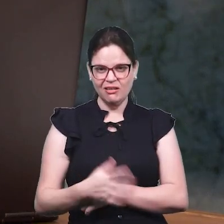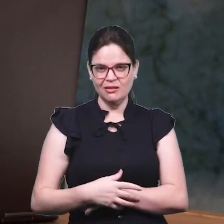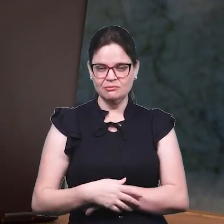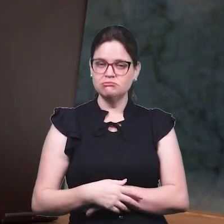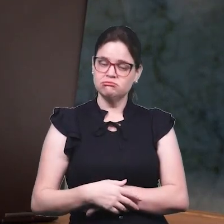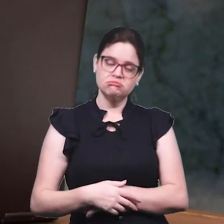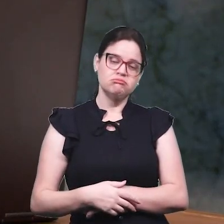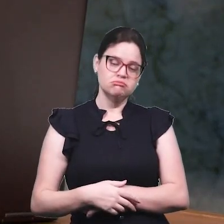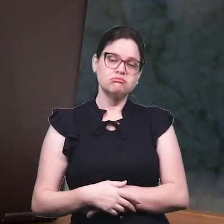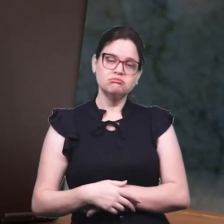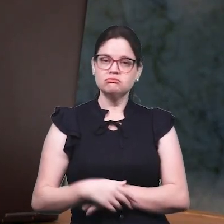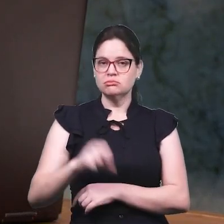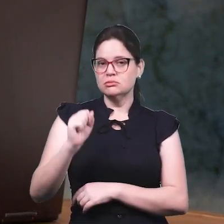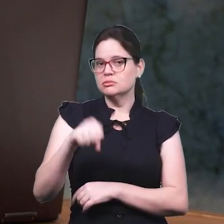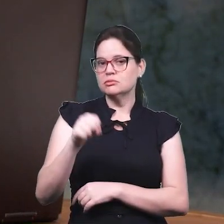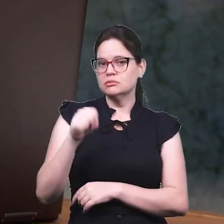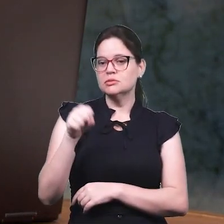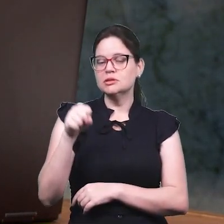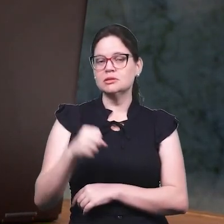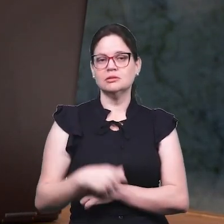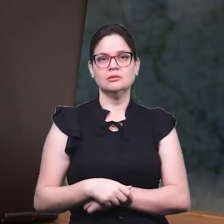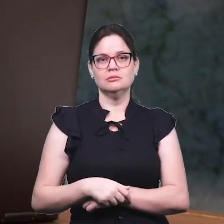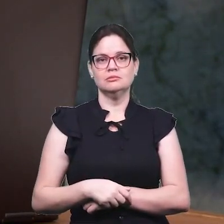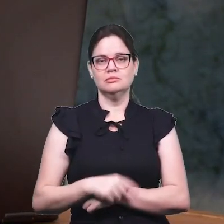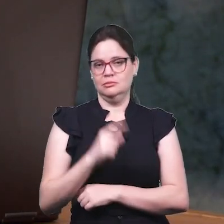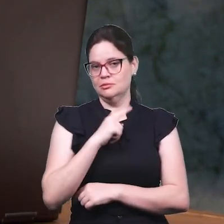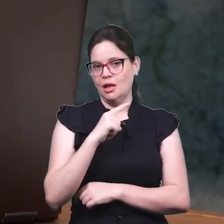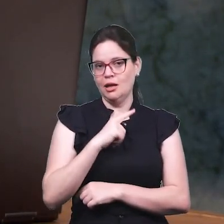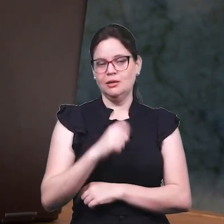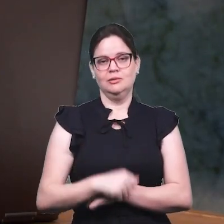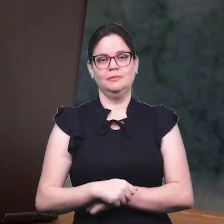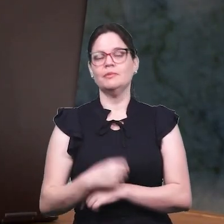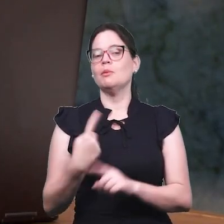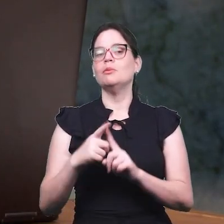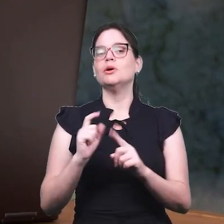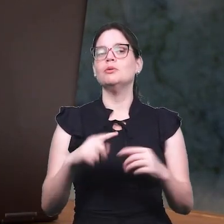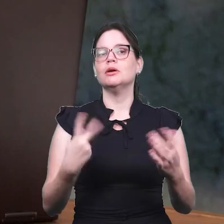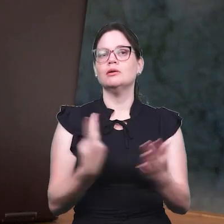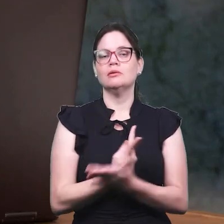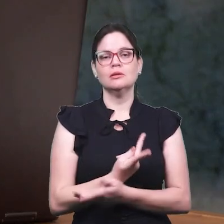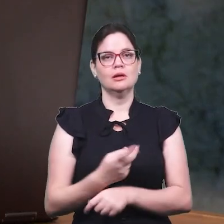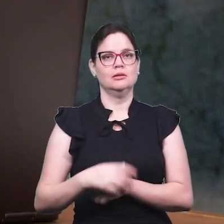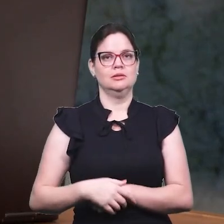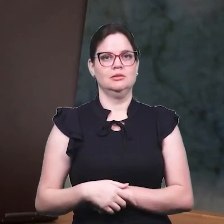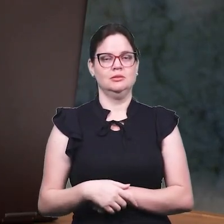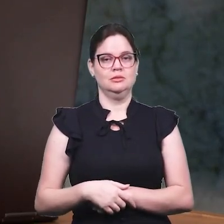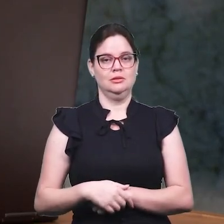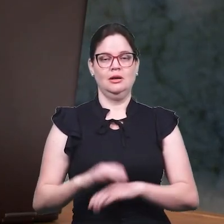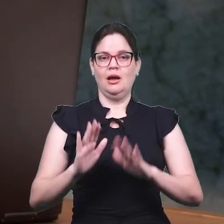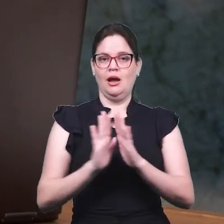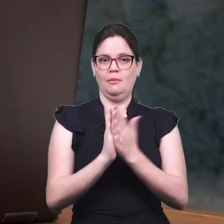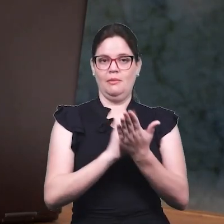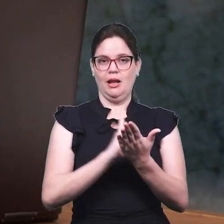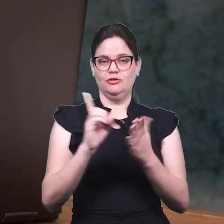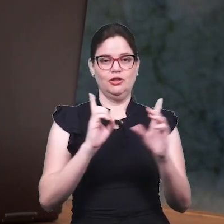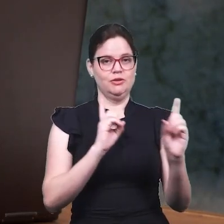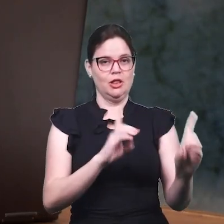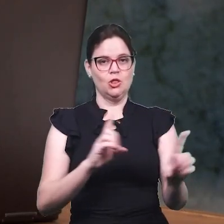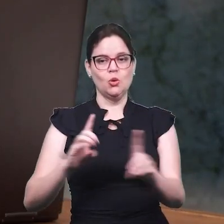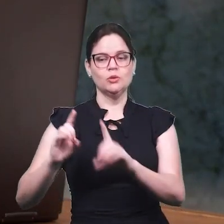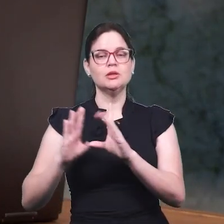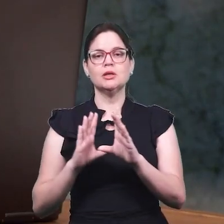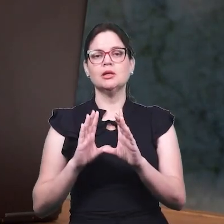Ele diz que sim, muita vantagem, porque, afinal de contas, o evangelho, aliás, a